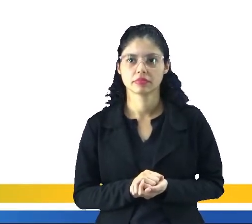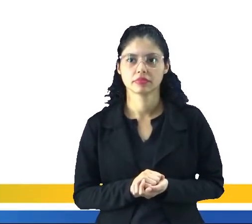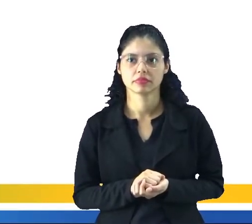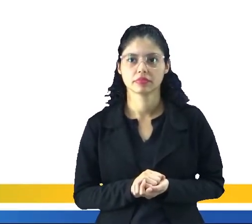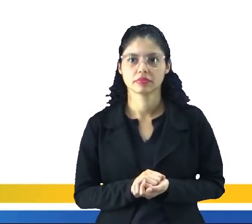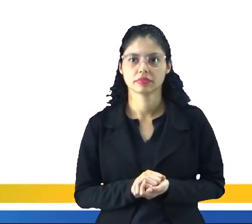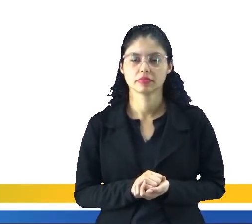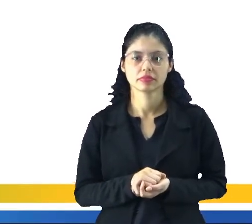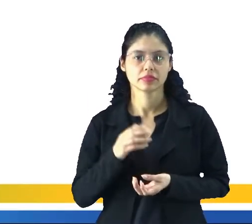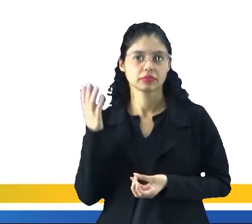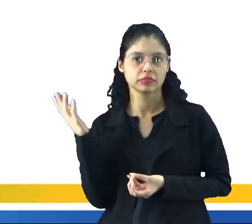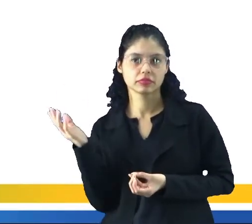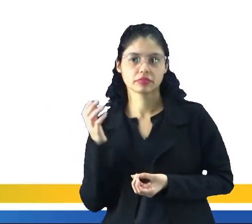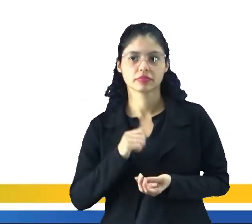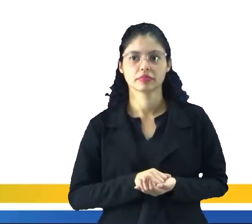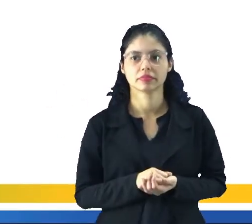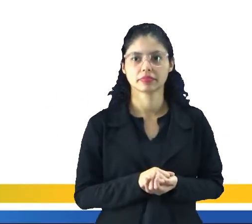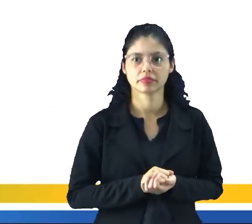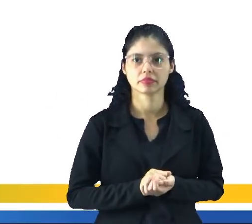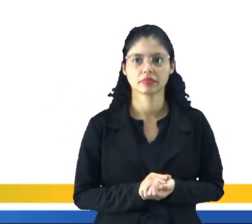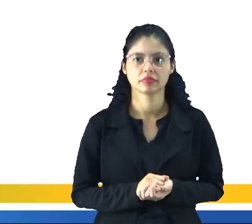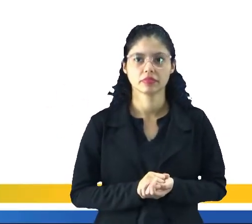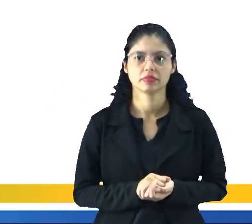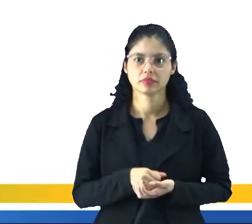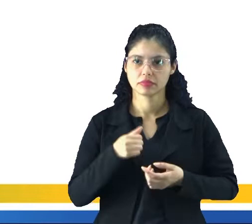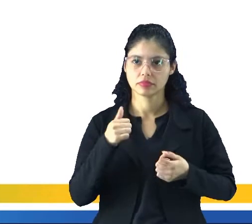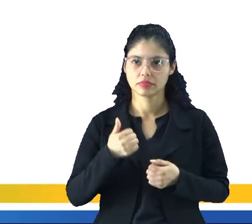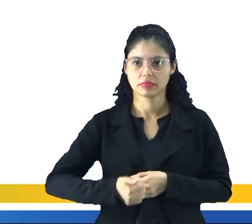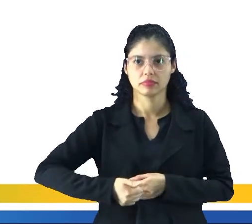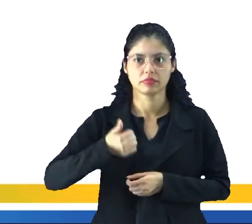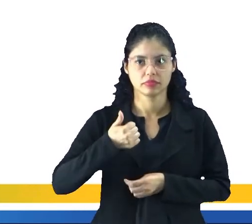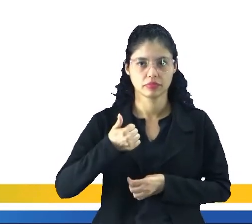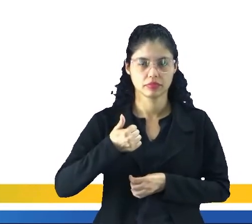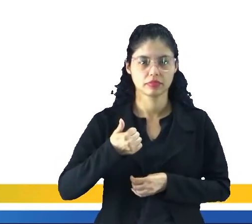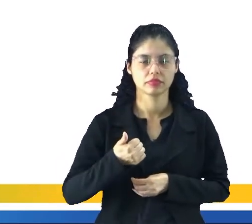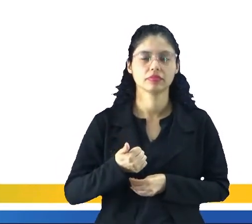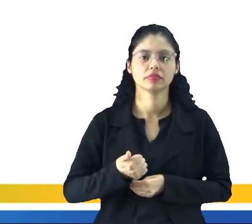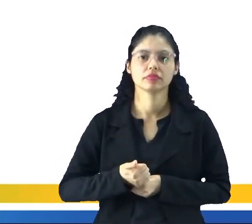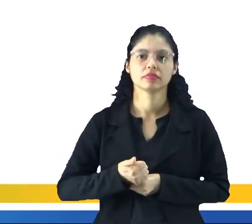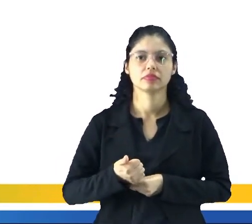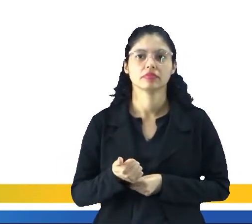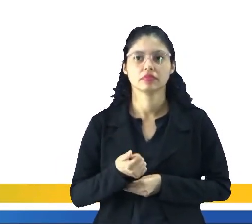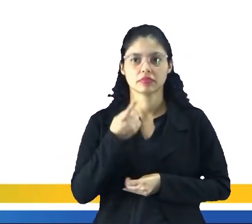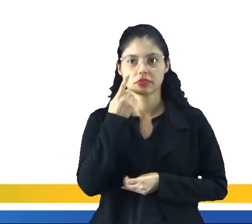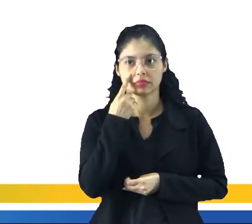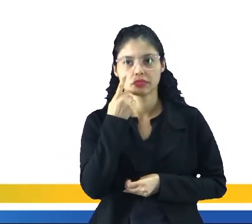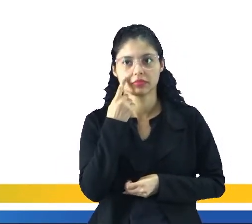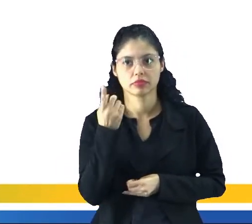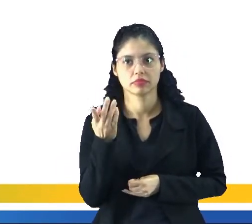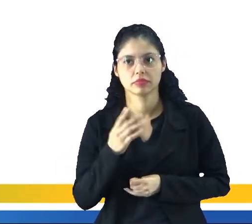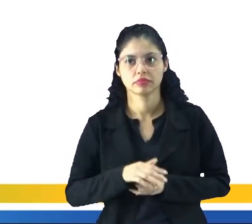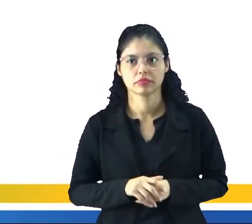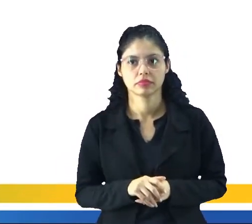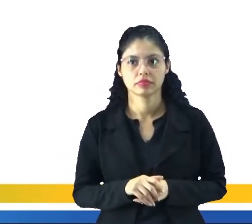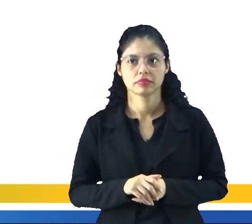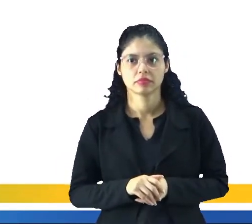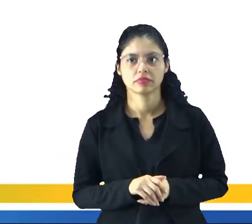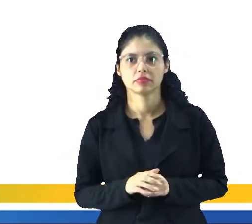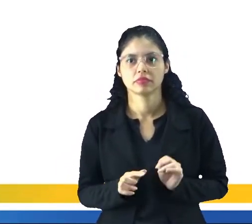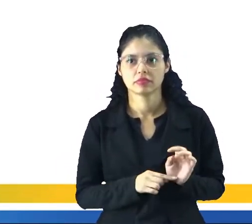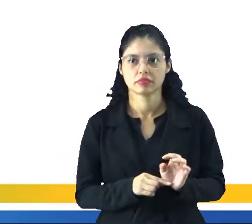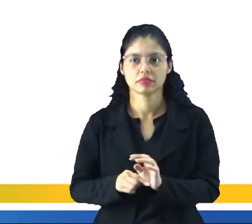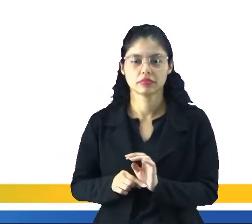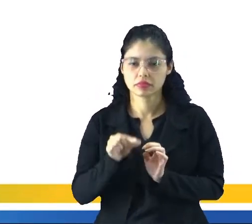compostos. O antigo regime, a gente tem, como eu disse, o primeiro estado. Observem, que o primeiro estado representa